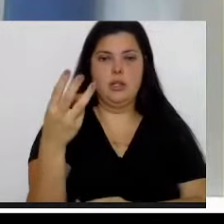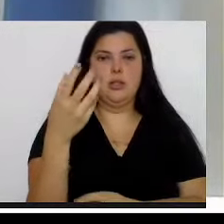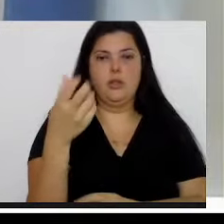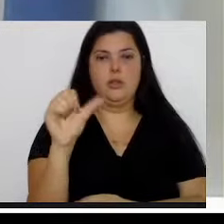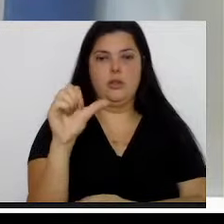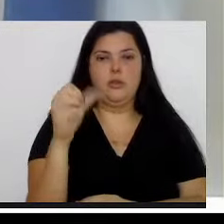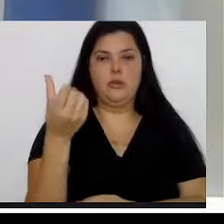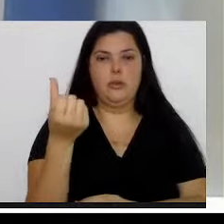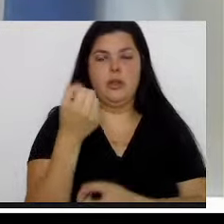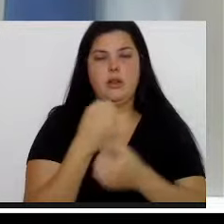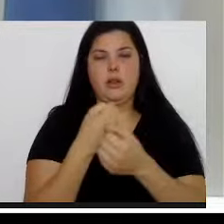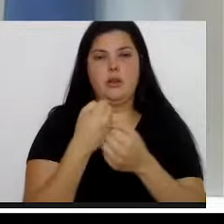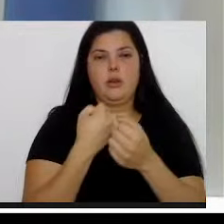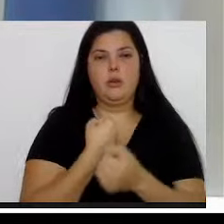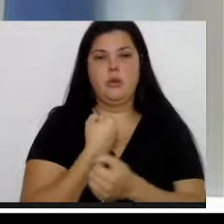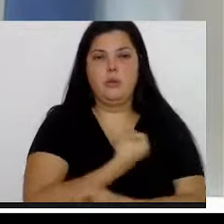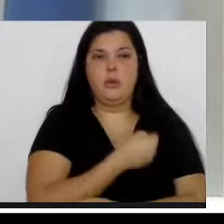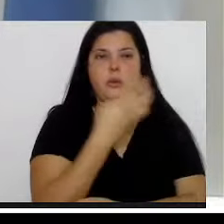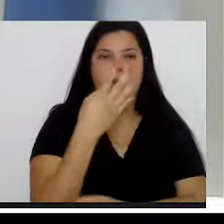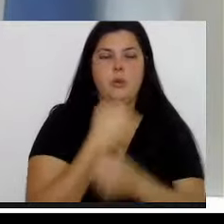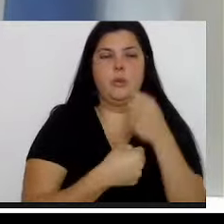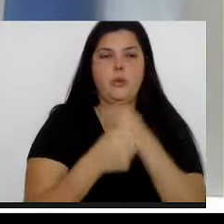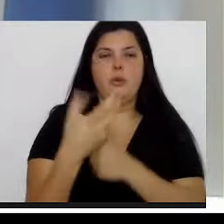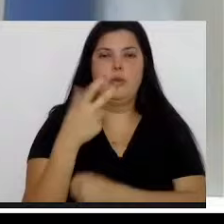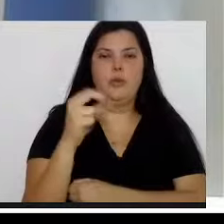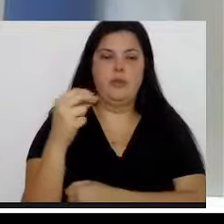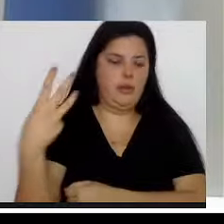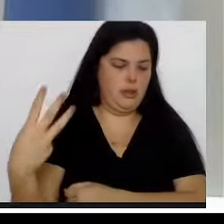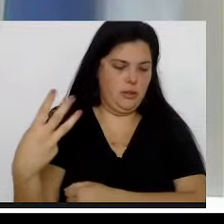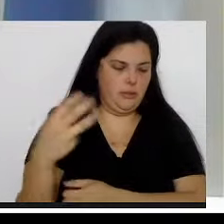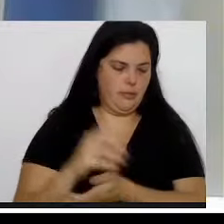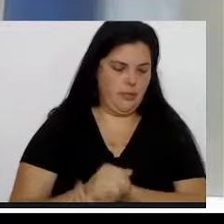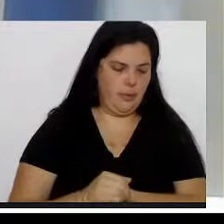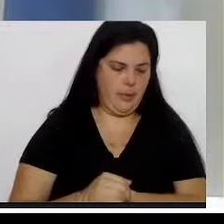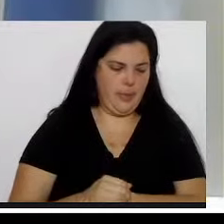600696, dígito 4, ano 2023.